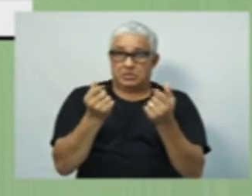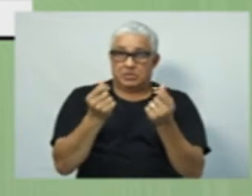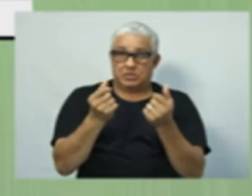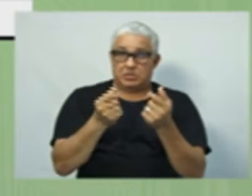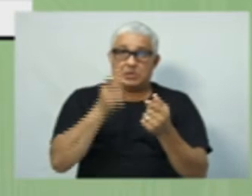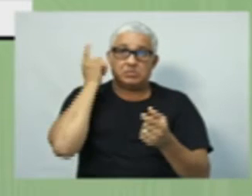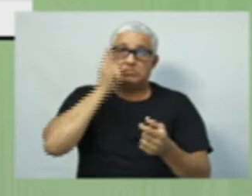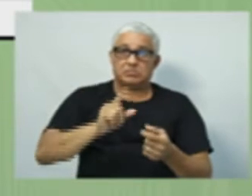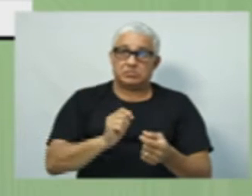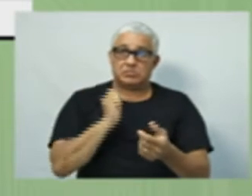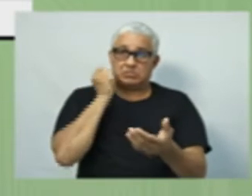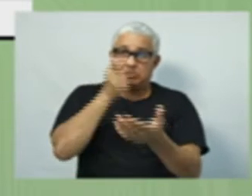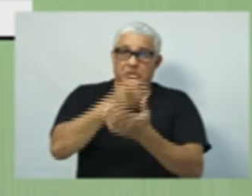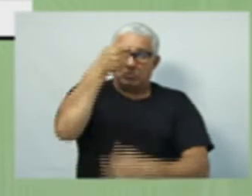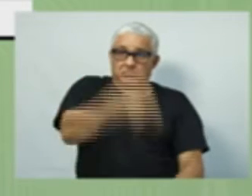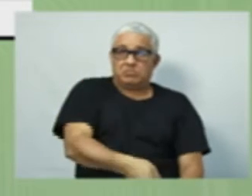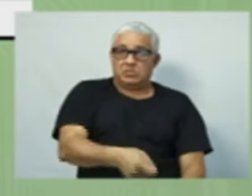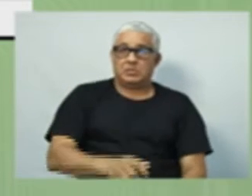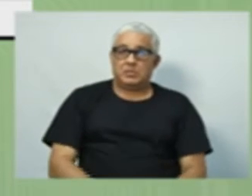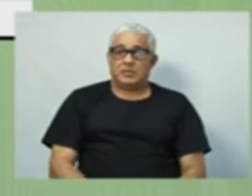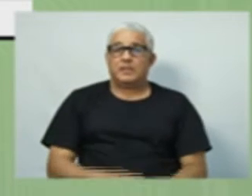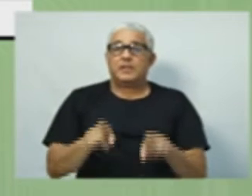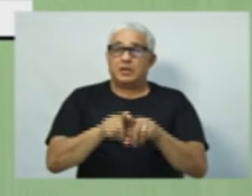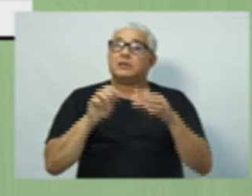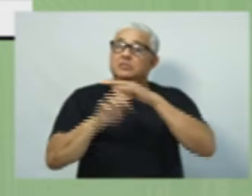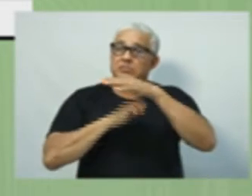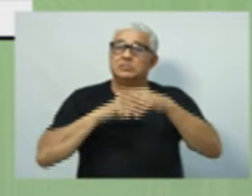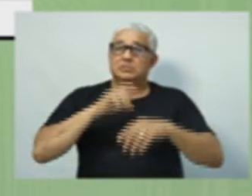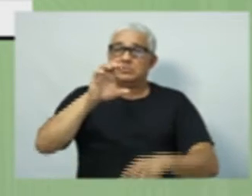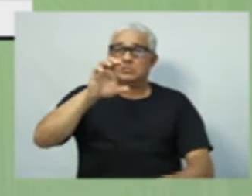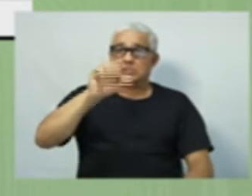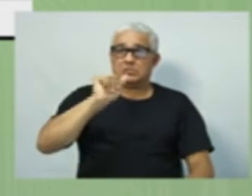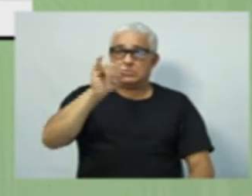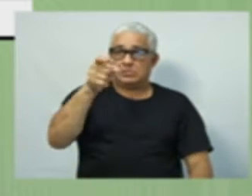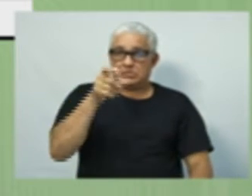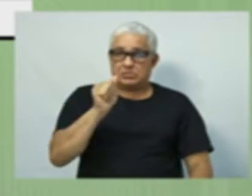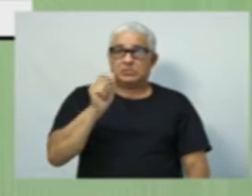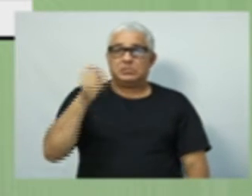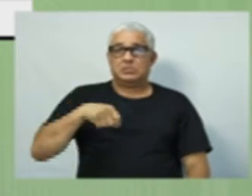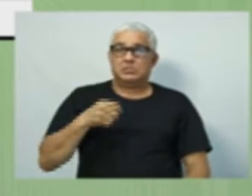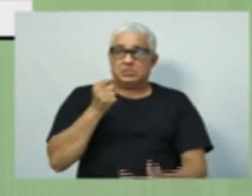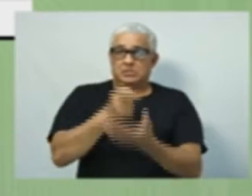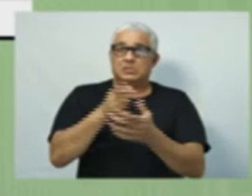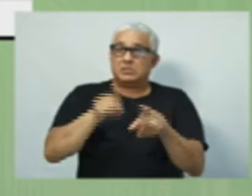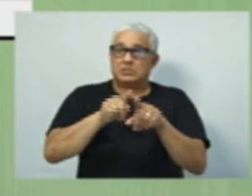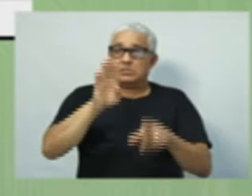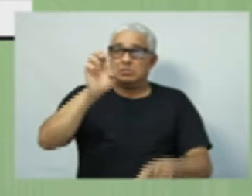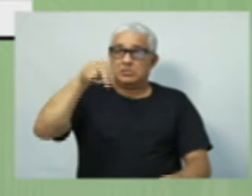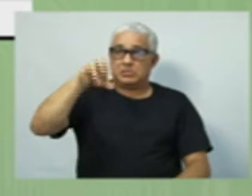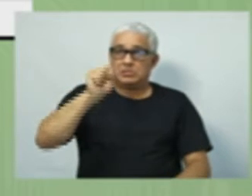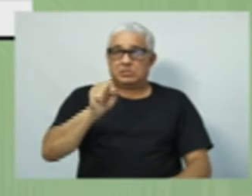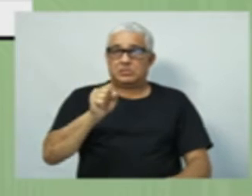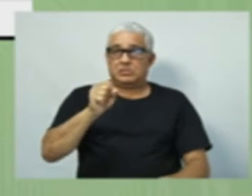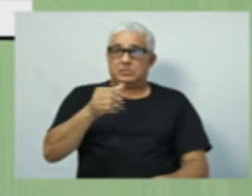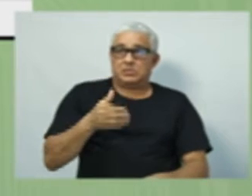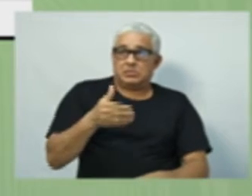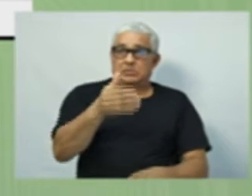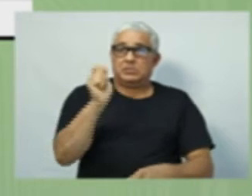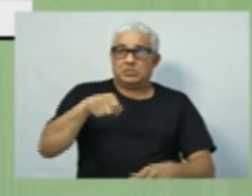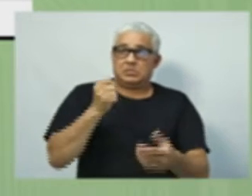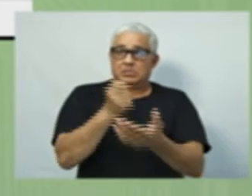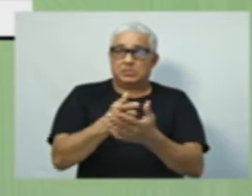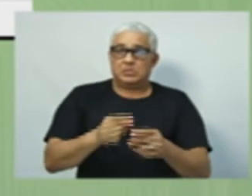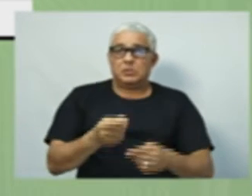arcar com as suas obrigações quanto ela tem de caixa para poder pagar ou de bens de curto prazo que ela possa pagar enquanto